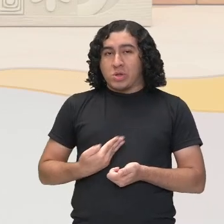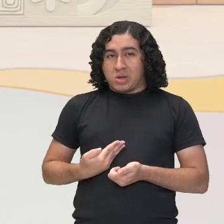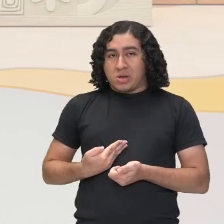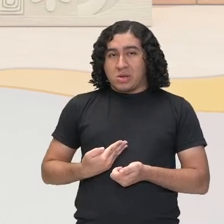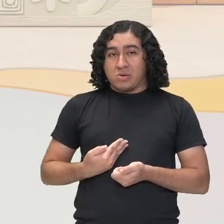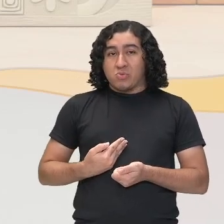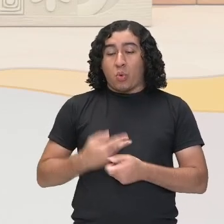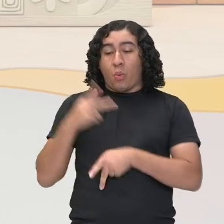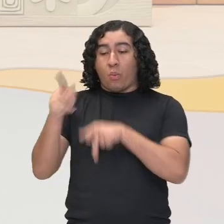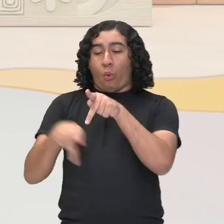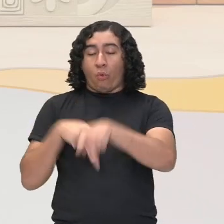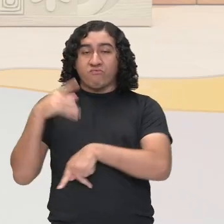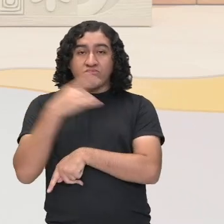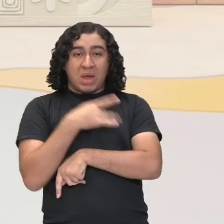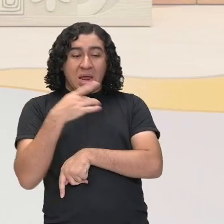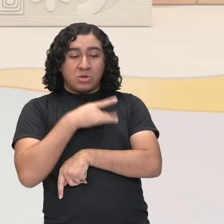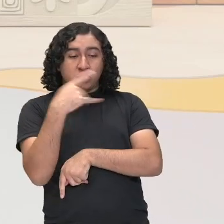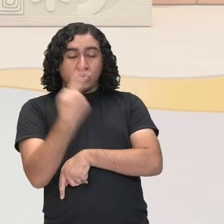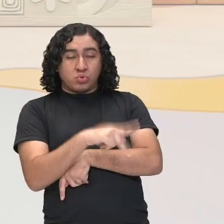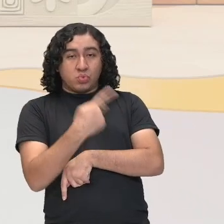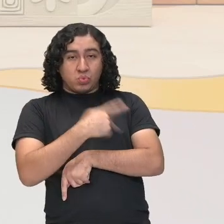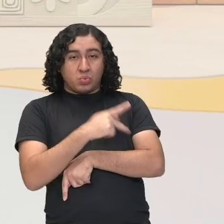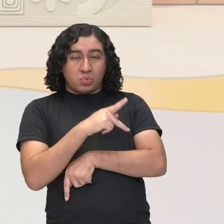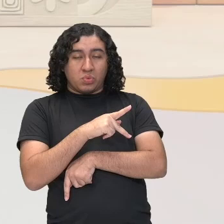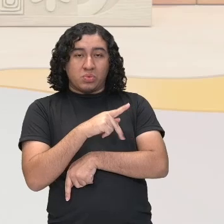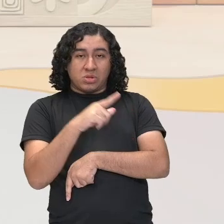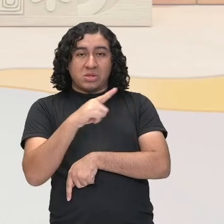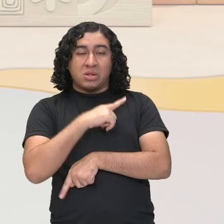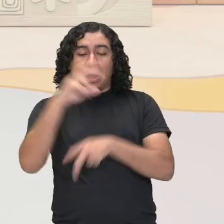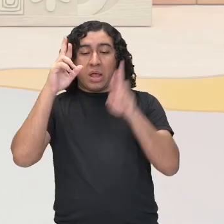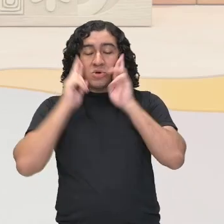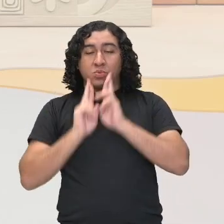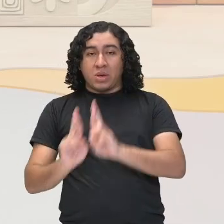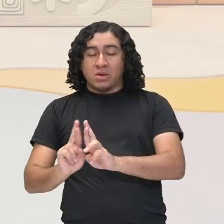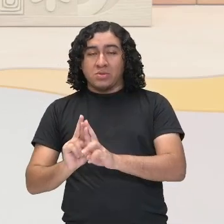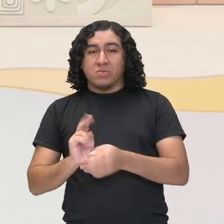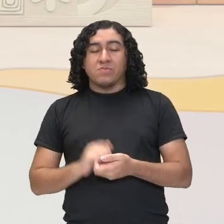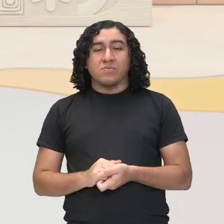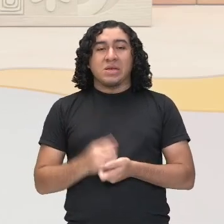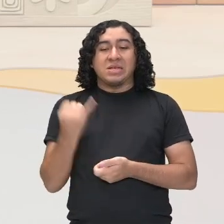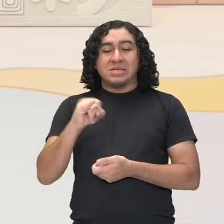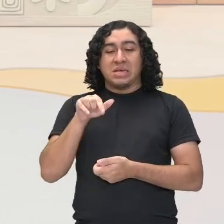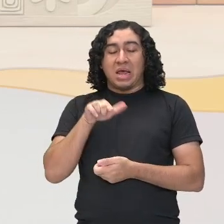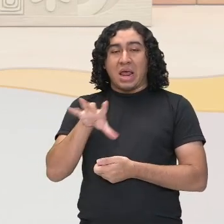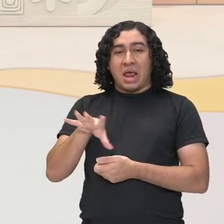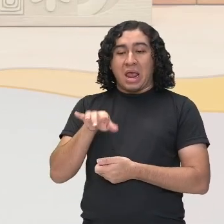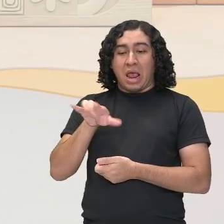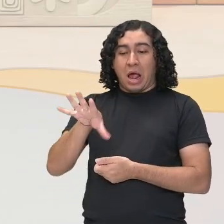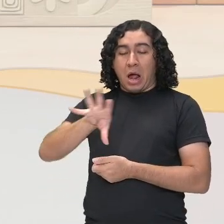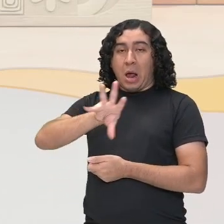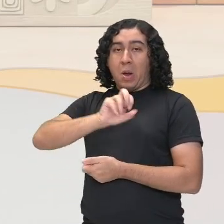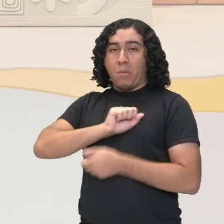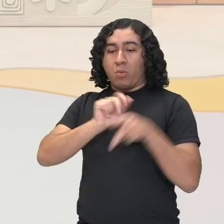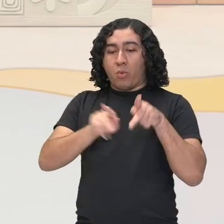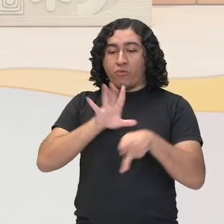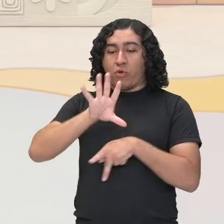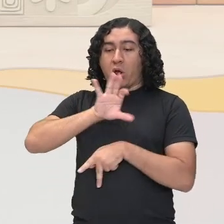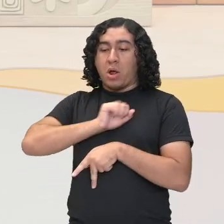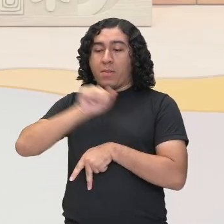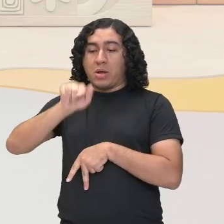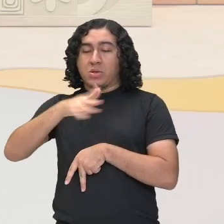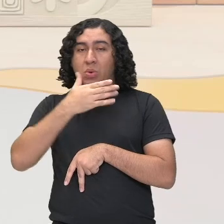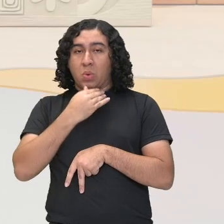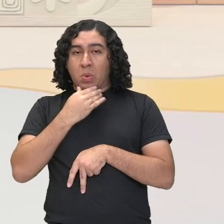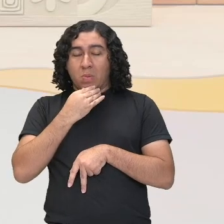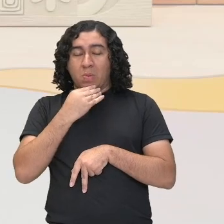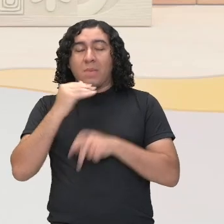Então, quando ele é amado, em algum momento aquelas pessoas que o amam podem tirá-lo do poder. Isso é questão mesmo da